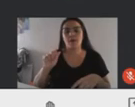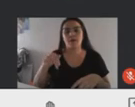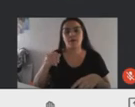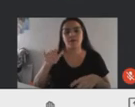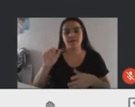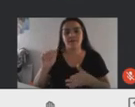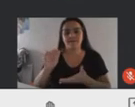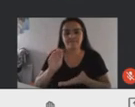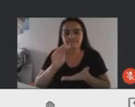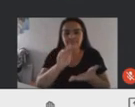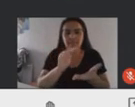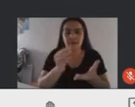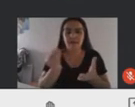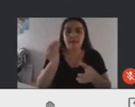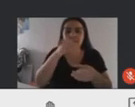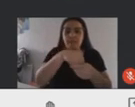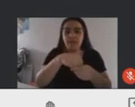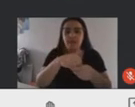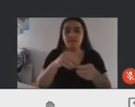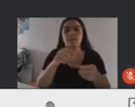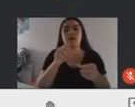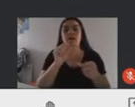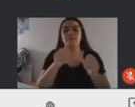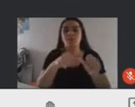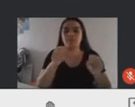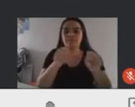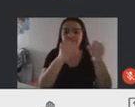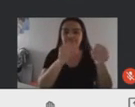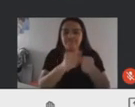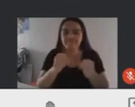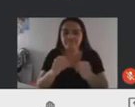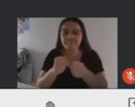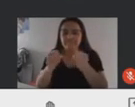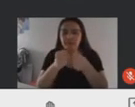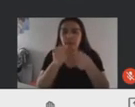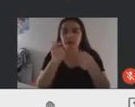amostras líquidas, para a gente poder ter os elementos livres em solução.